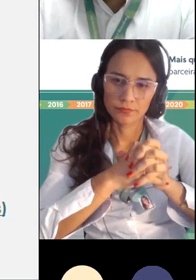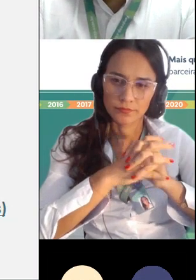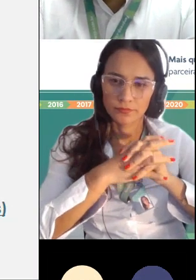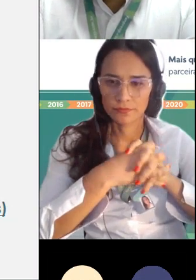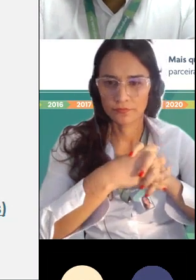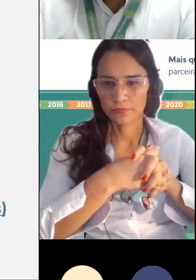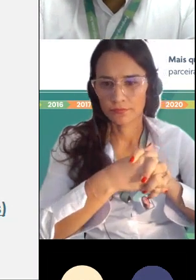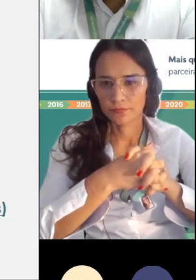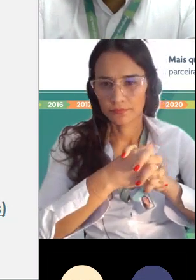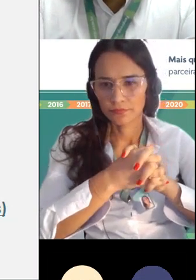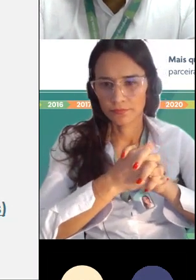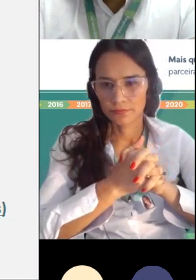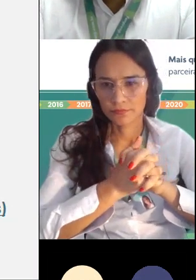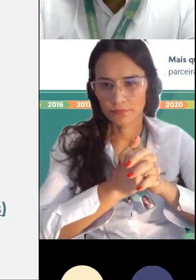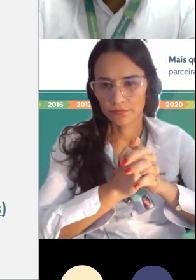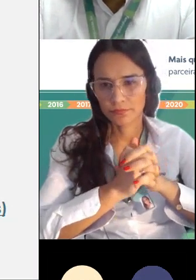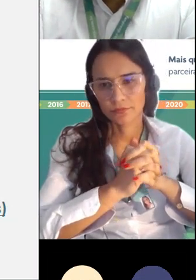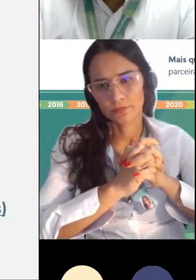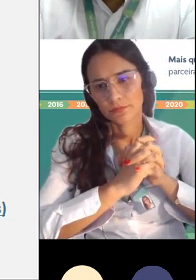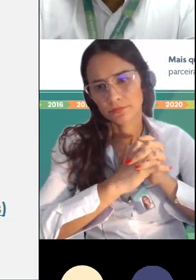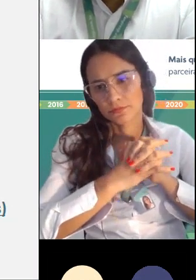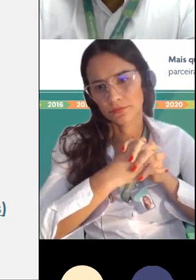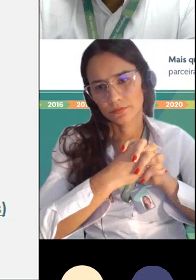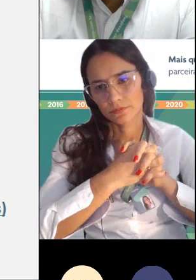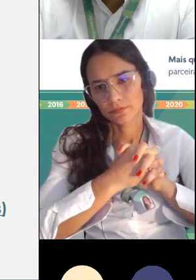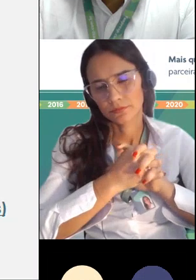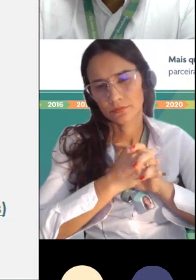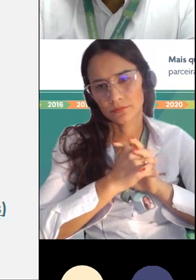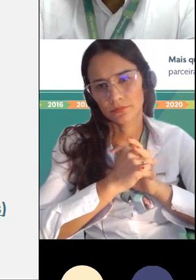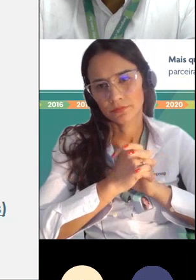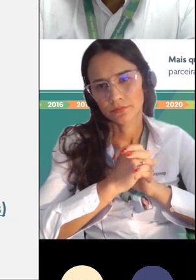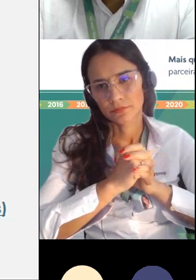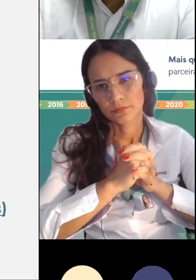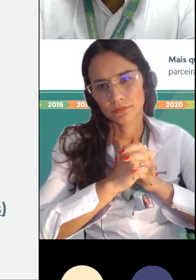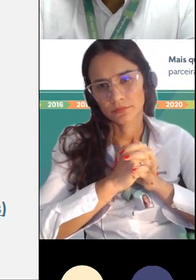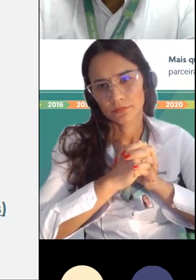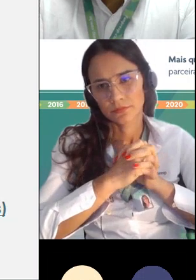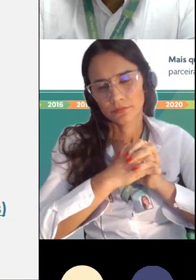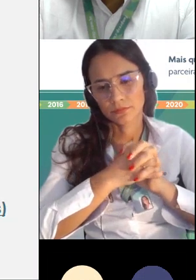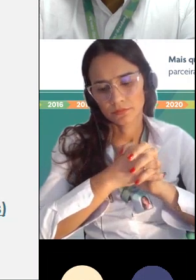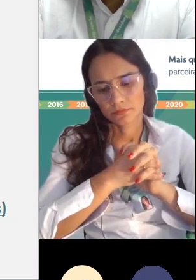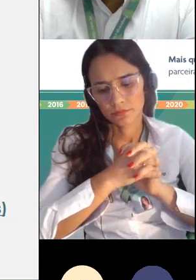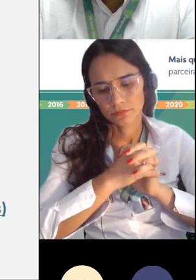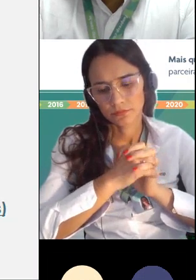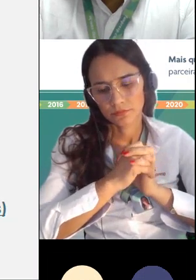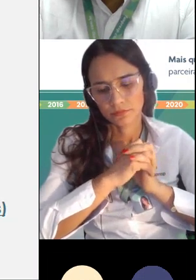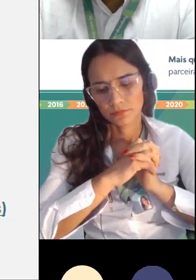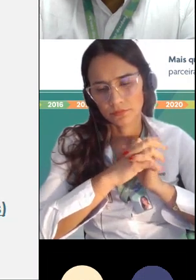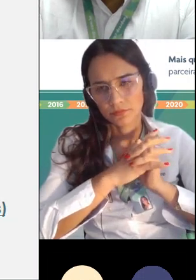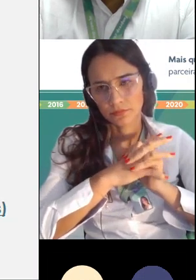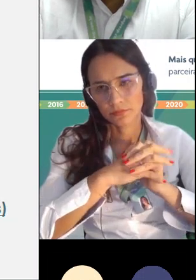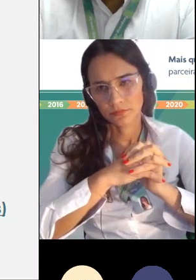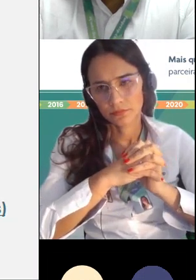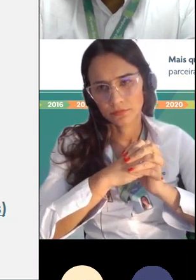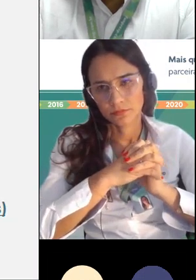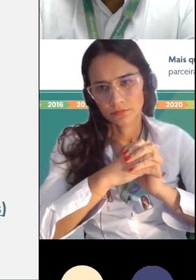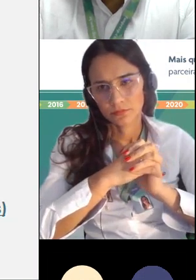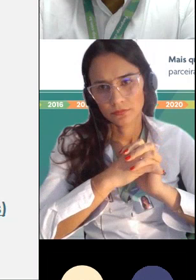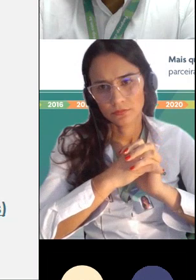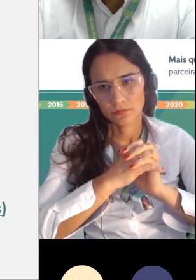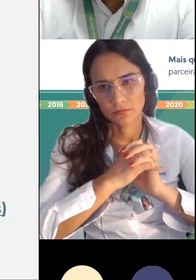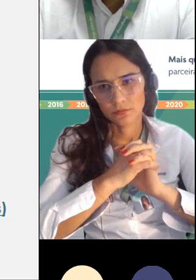previdência complementar e vocês já sabem que a gente não pode usar uma base acima do teto. A gente acabou de ver que a invalidez